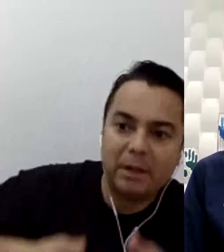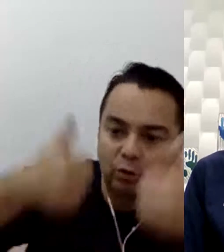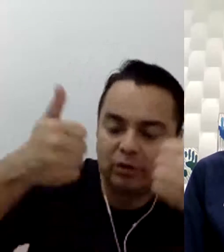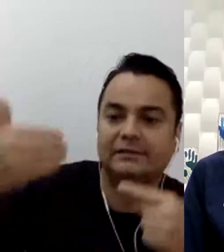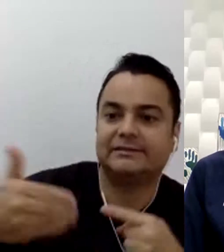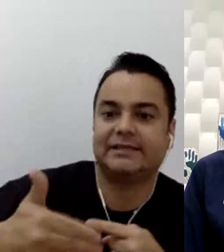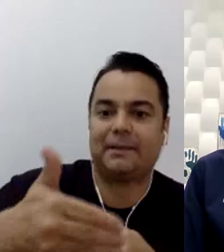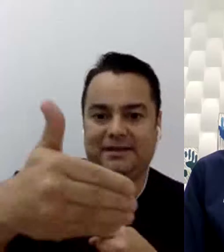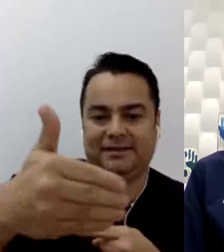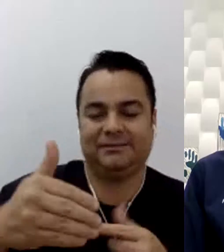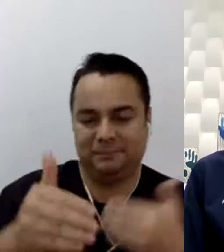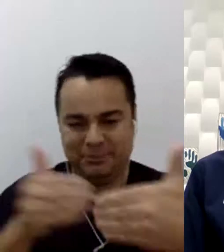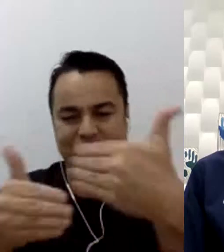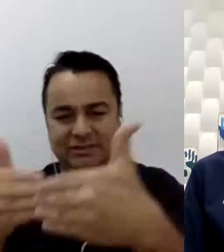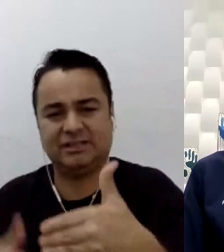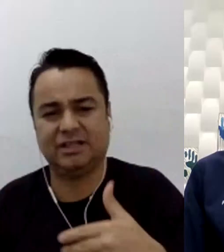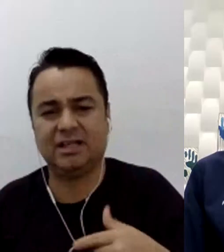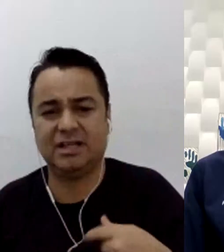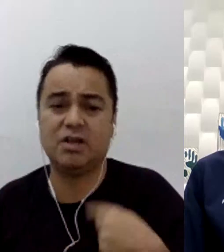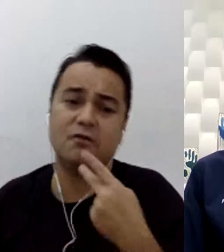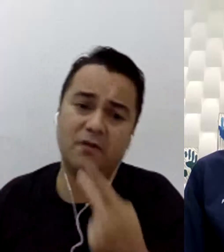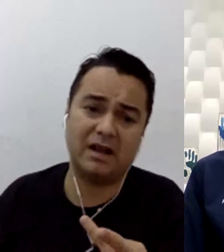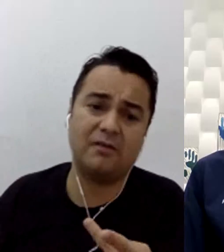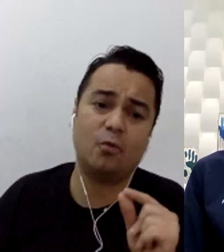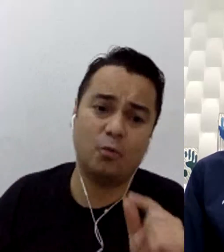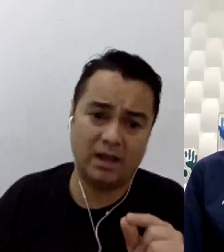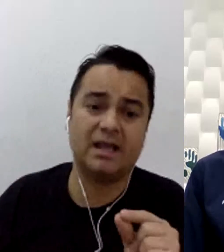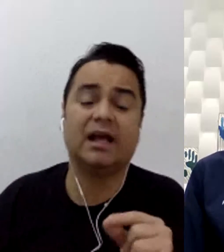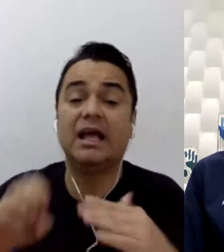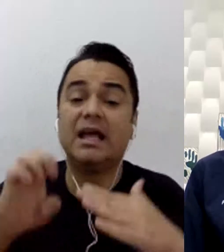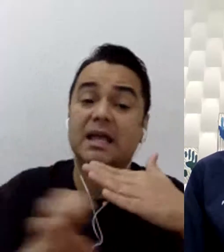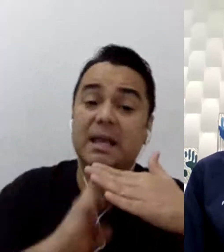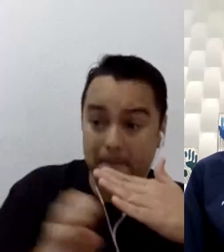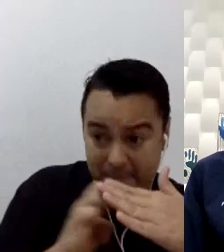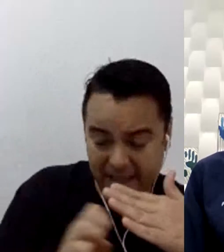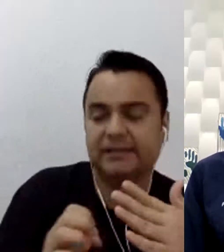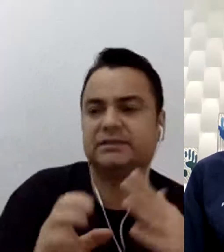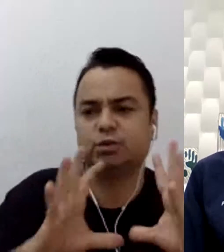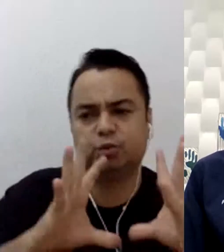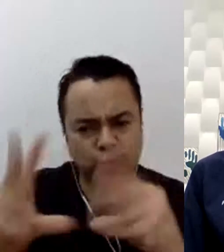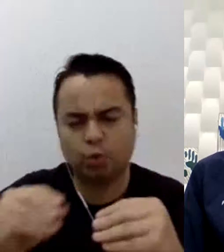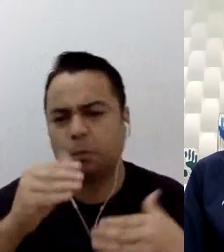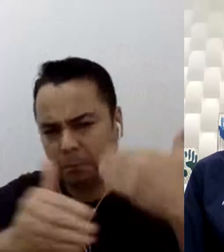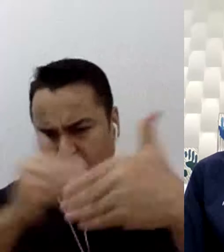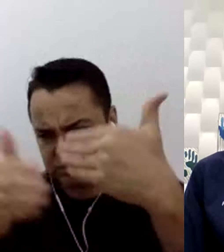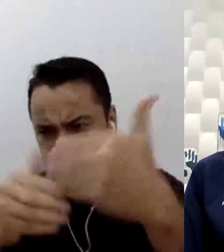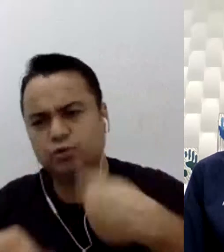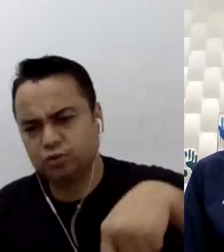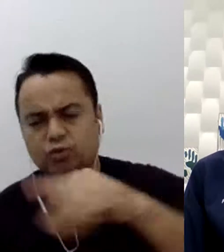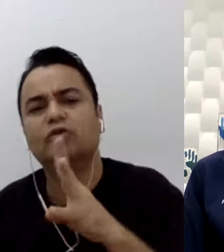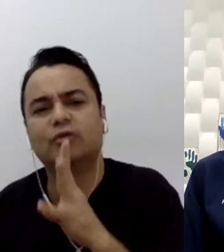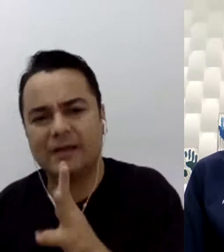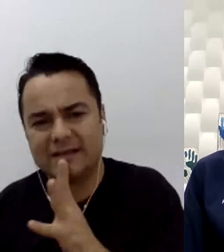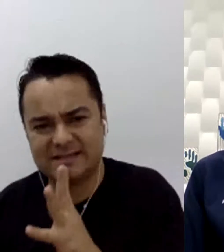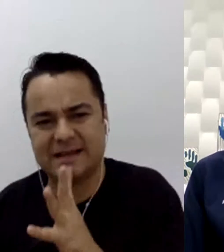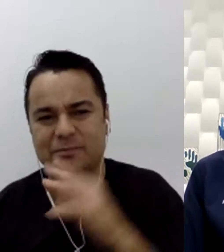para todo esse processo. Eu diria para você que, pelas empresas, né, por todos os processos que nós conhecemos